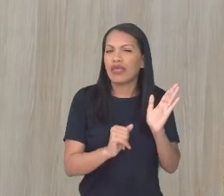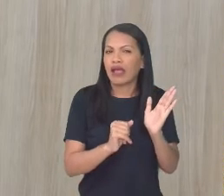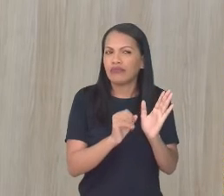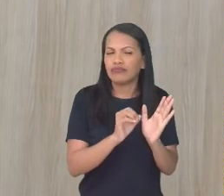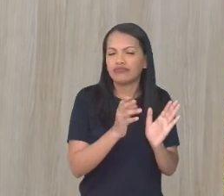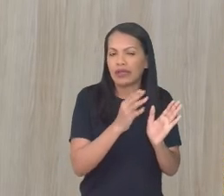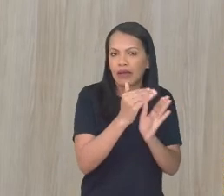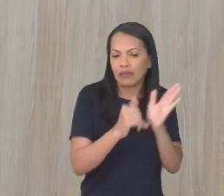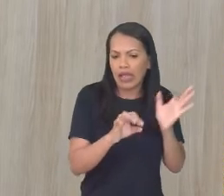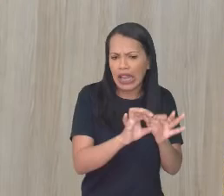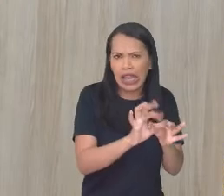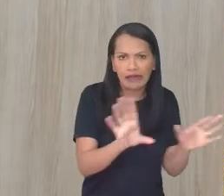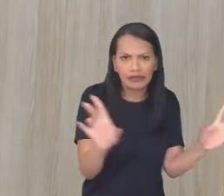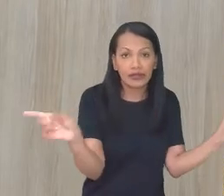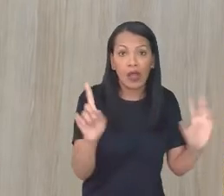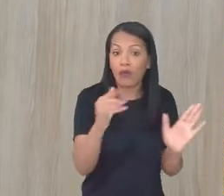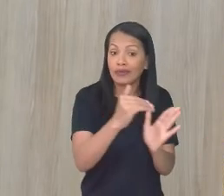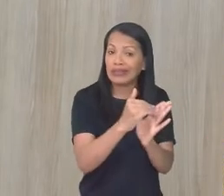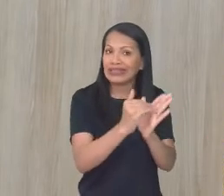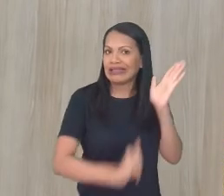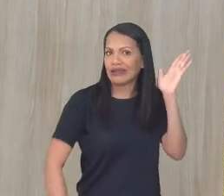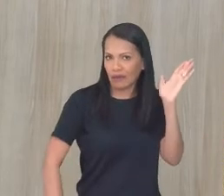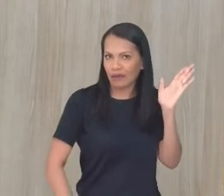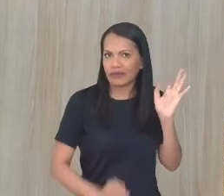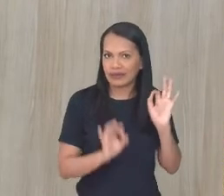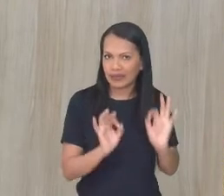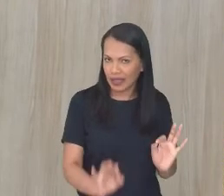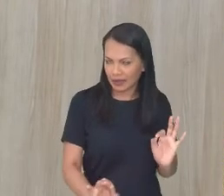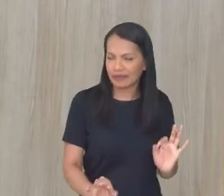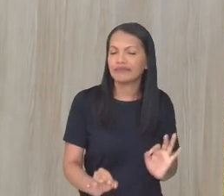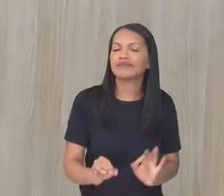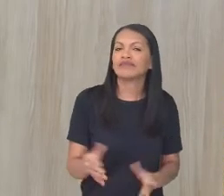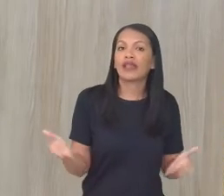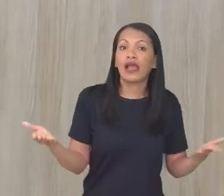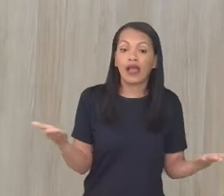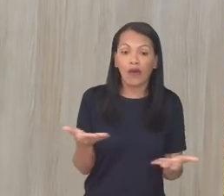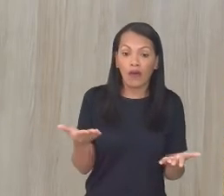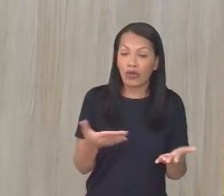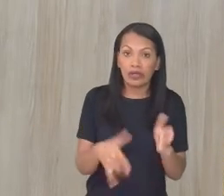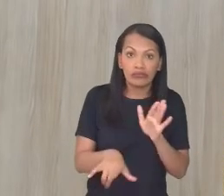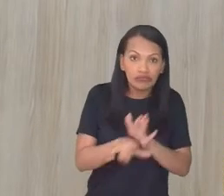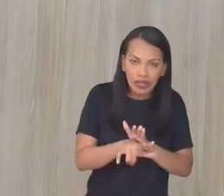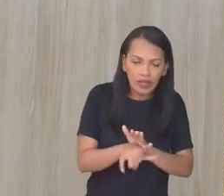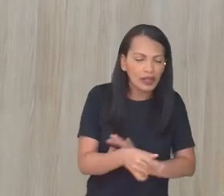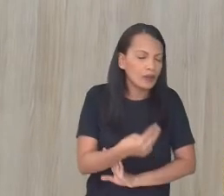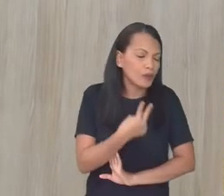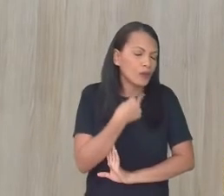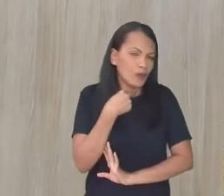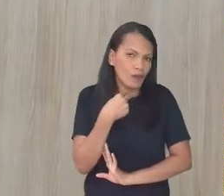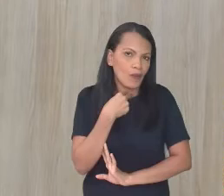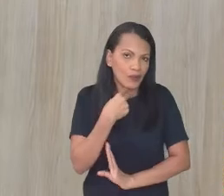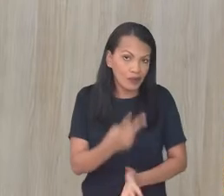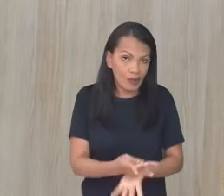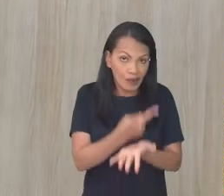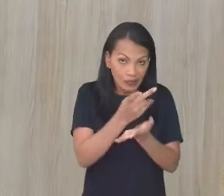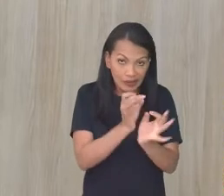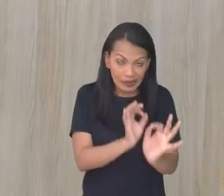é? Então, a lei que foi instituída, não é? Que não permite mais que isso aconteça, não é? Que essa